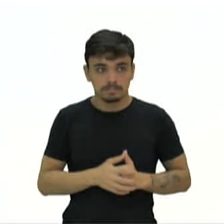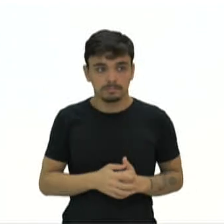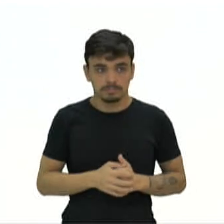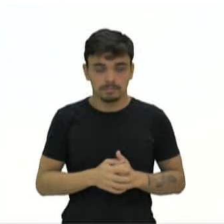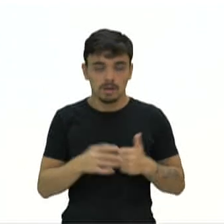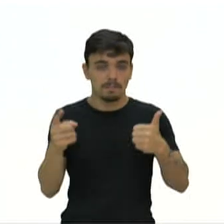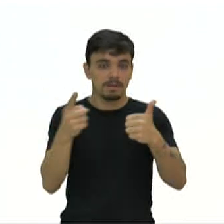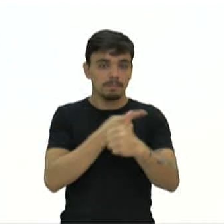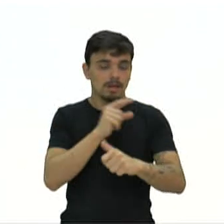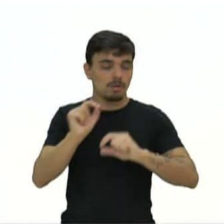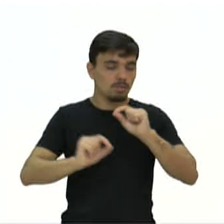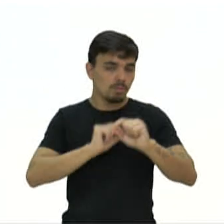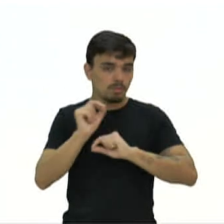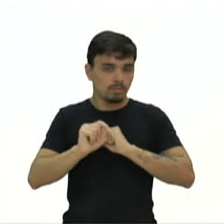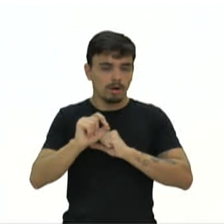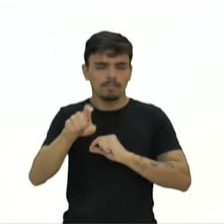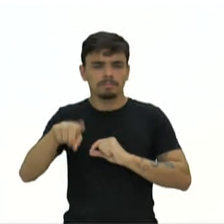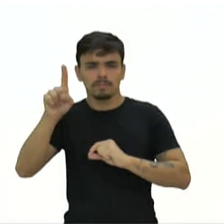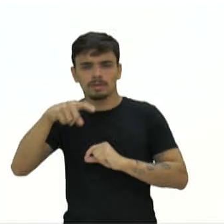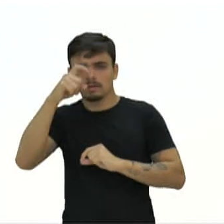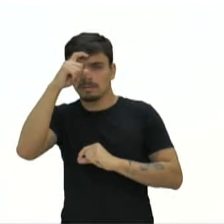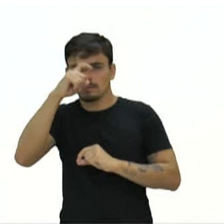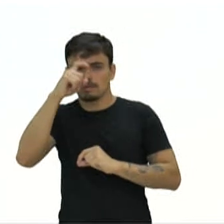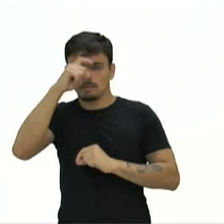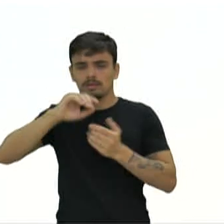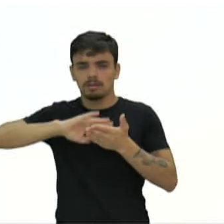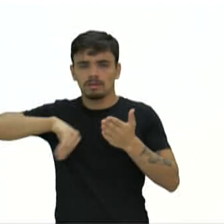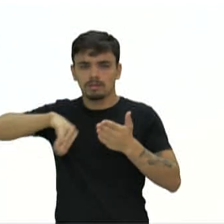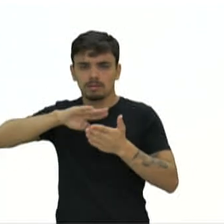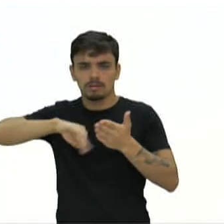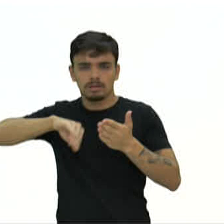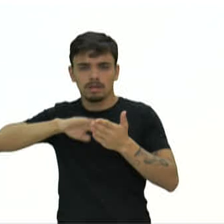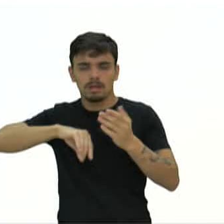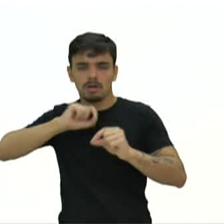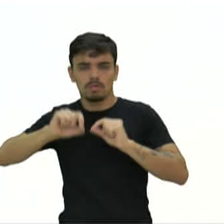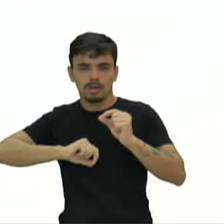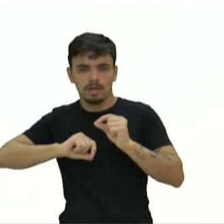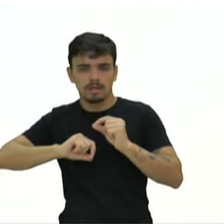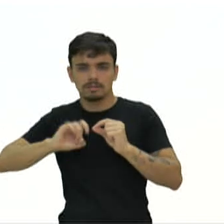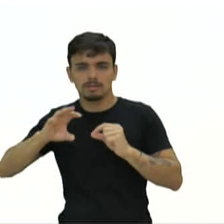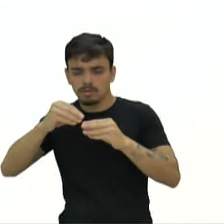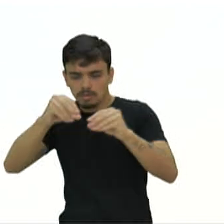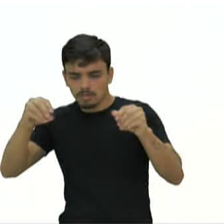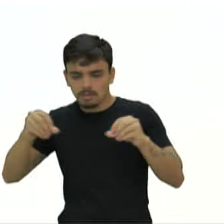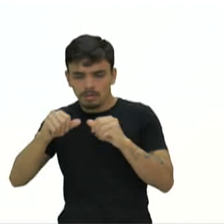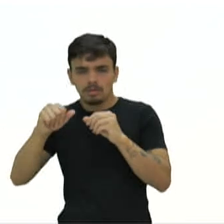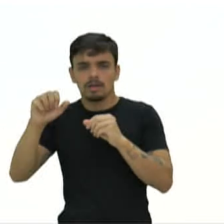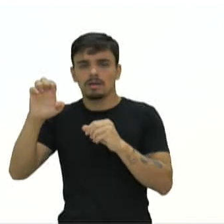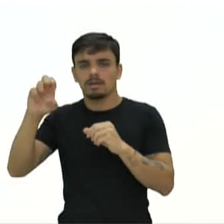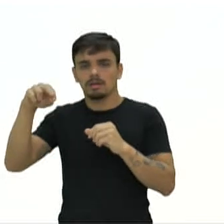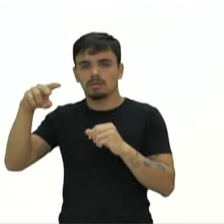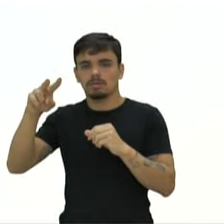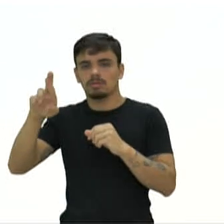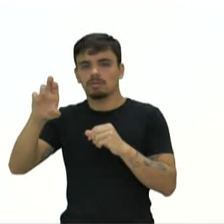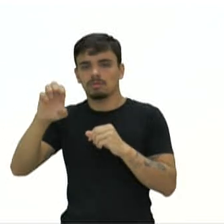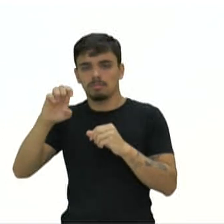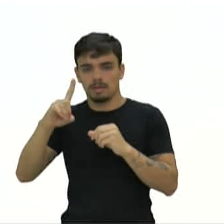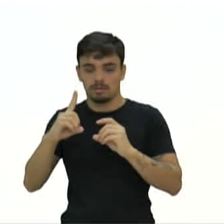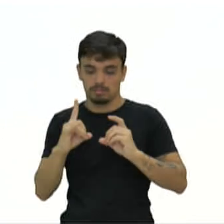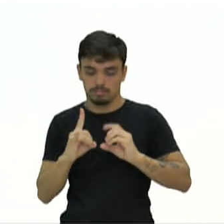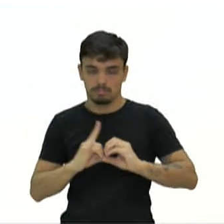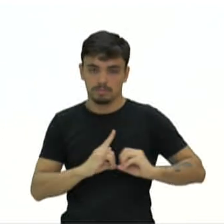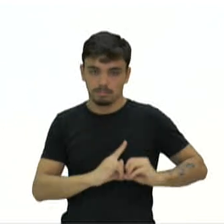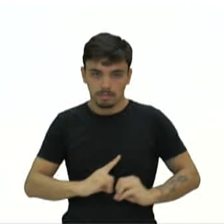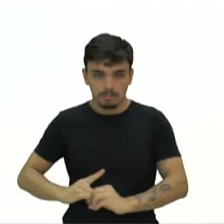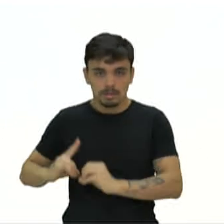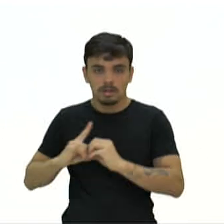Primeira alternativa, a menstruação é a eliminação de restos do endométrio juntamente com sangue. A segunda